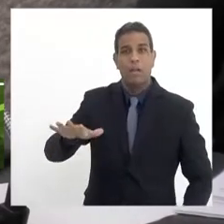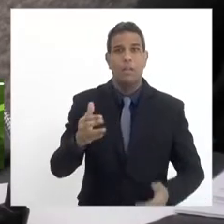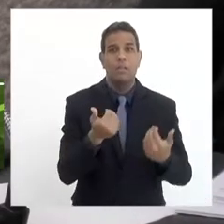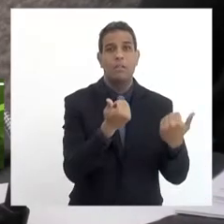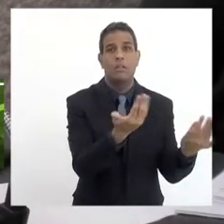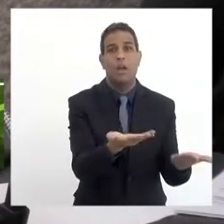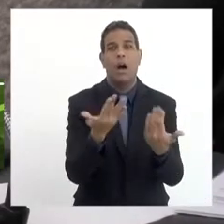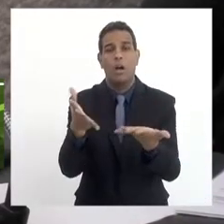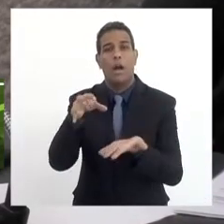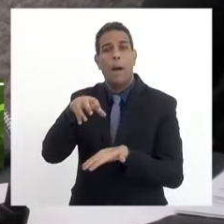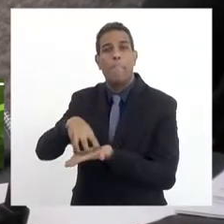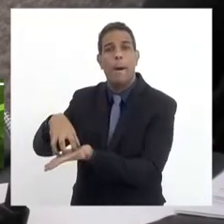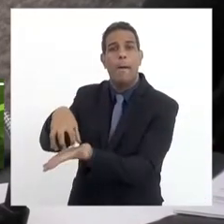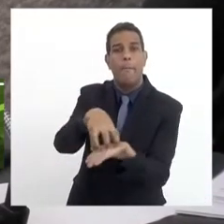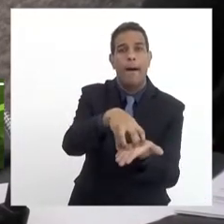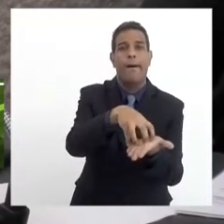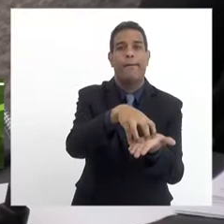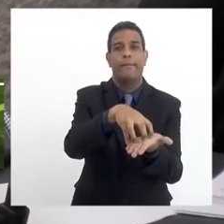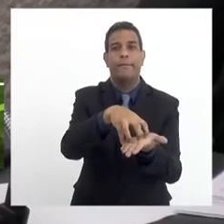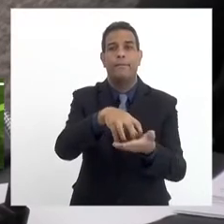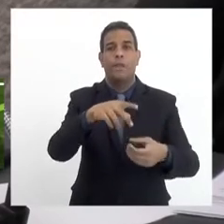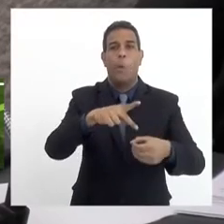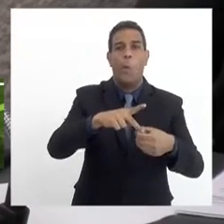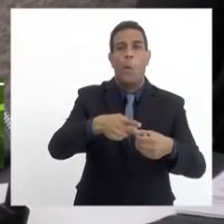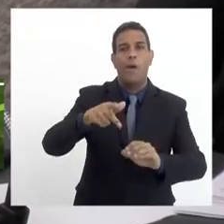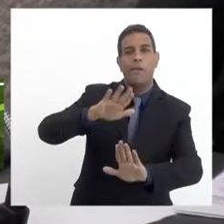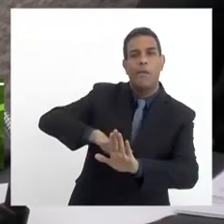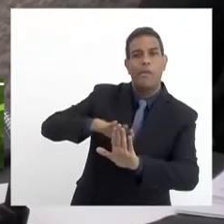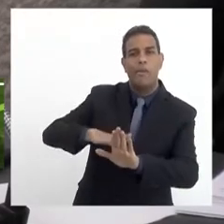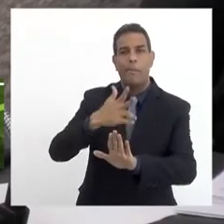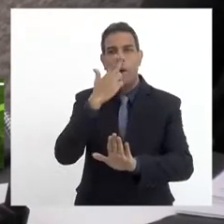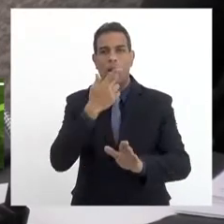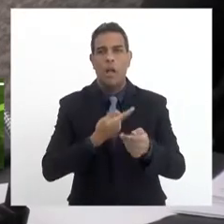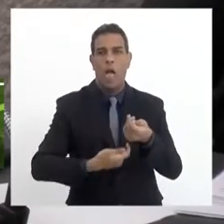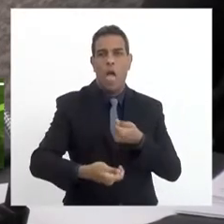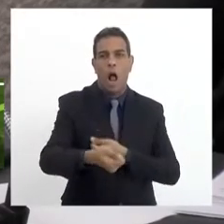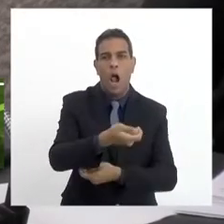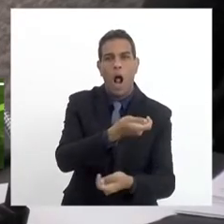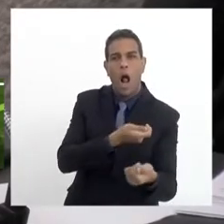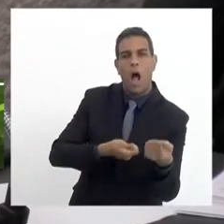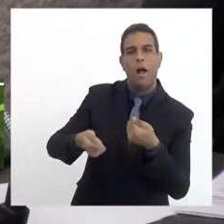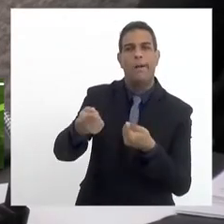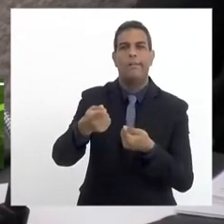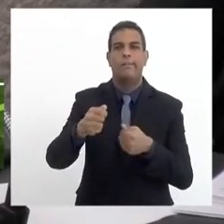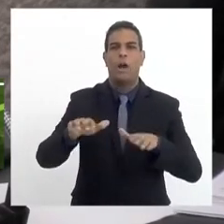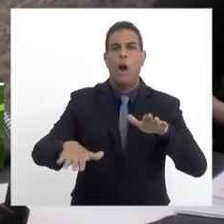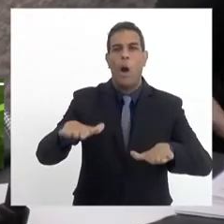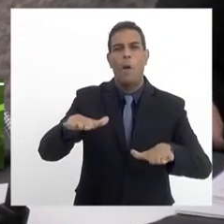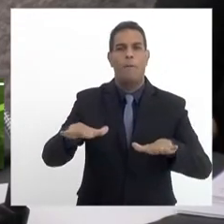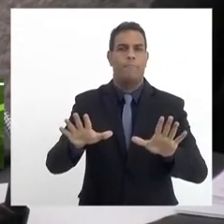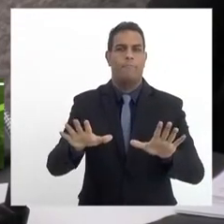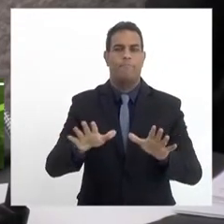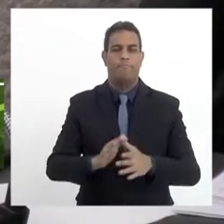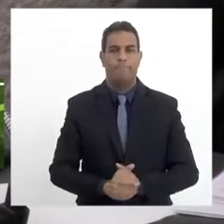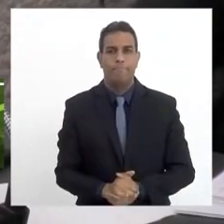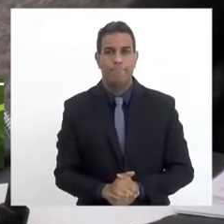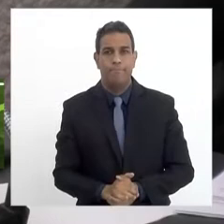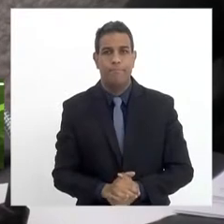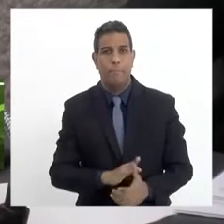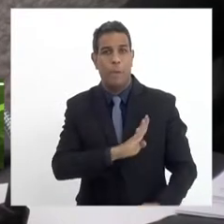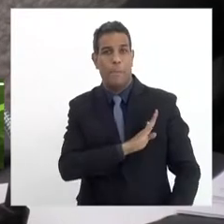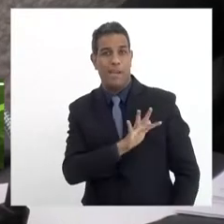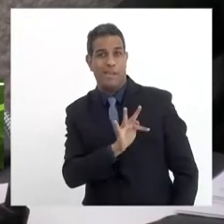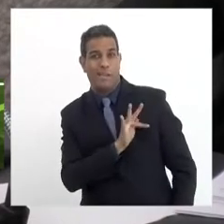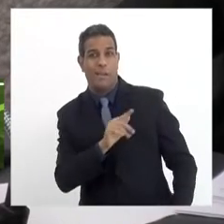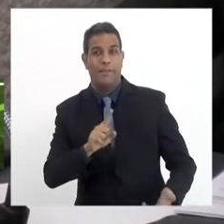gasolina, o que a gente sabe que é uma verdadeira máfia que tem acontecido no Rio de Janeiro, e áreas relevantes como Baixada